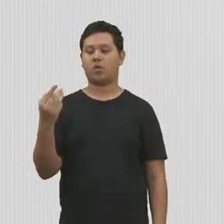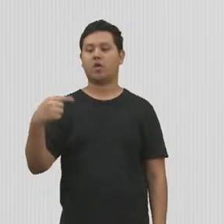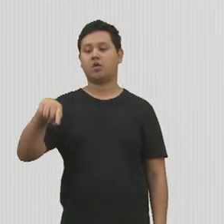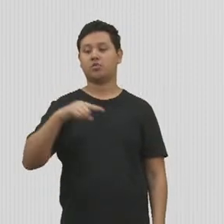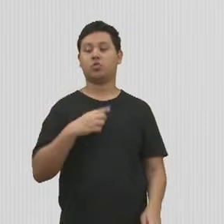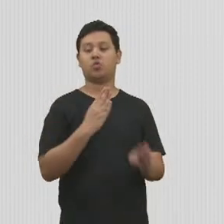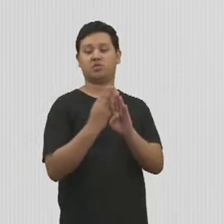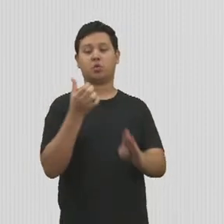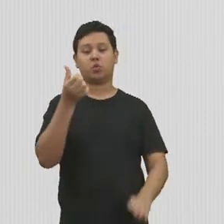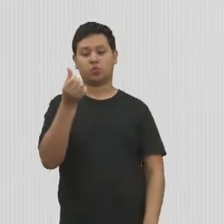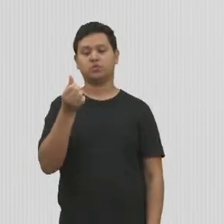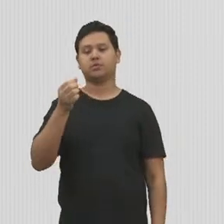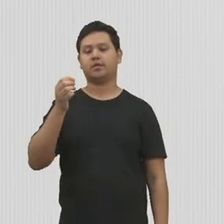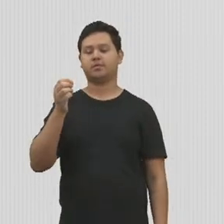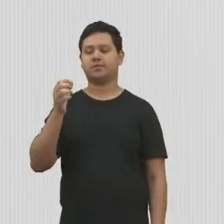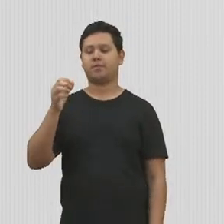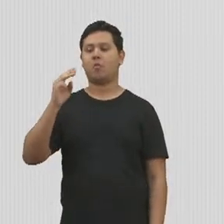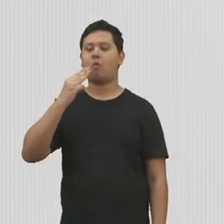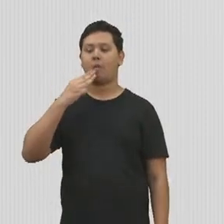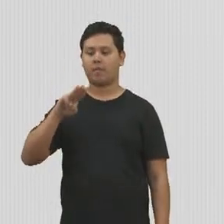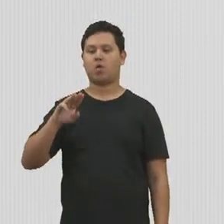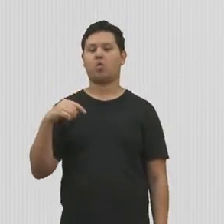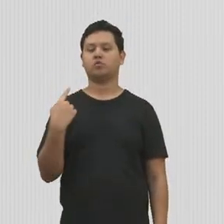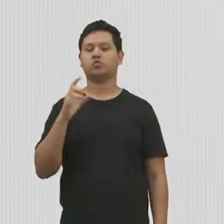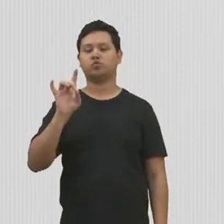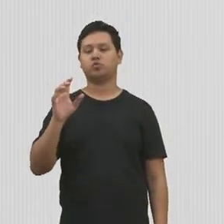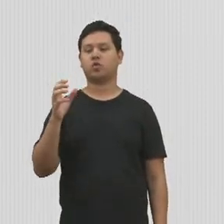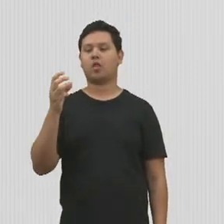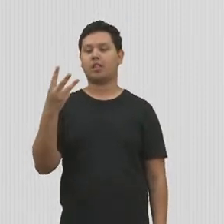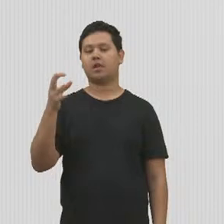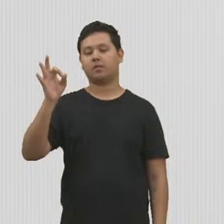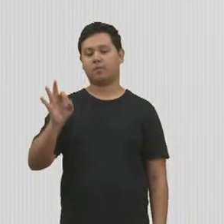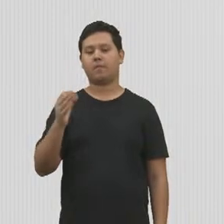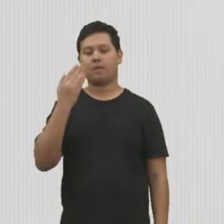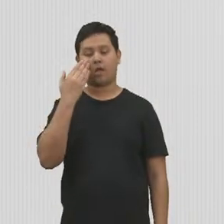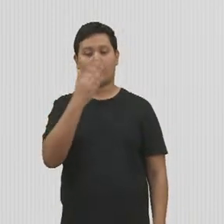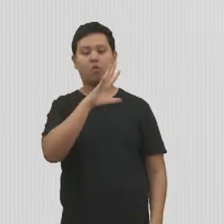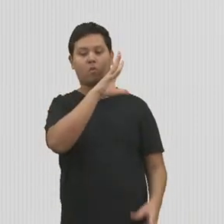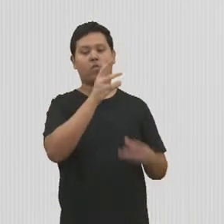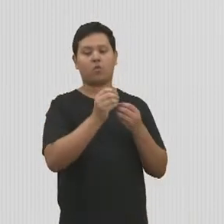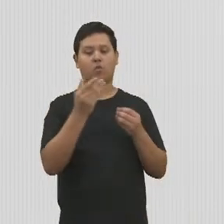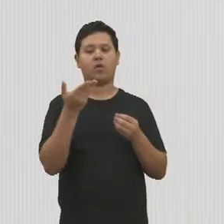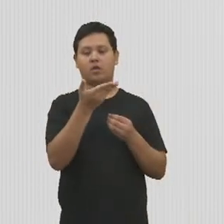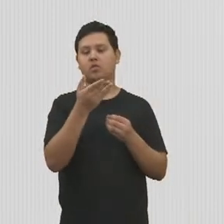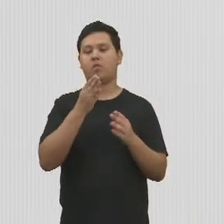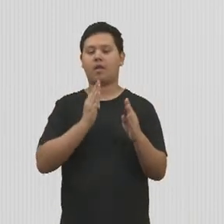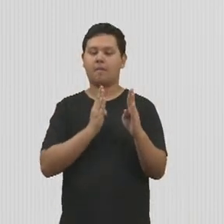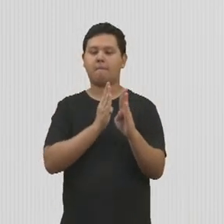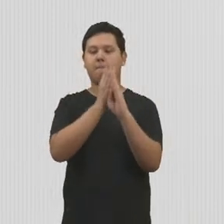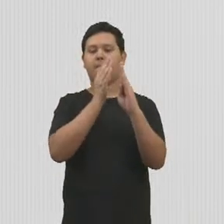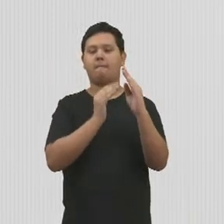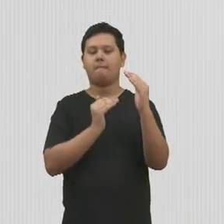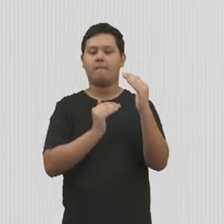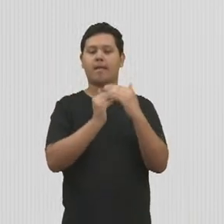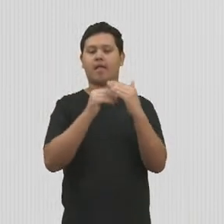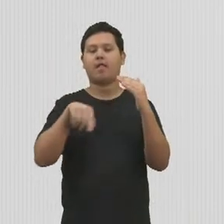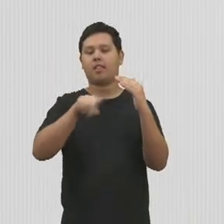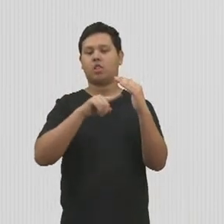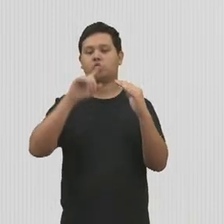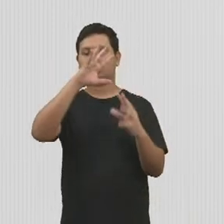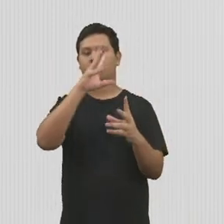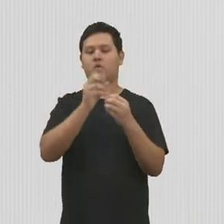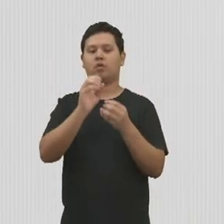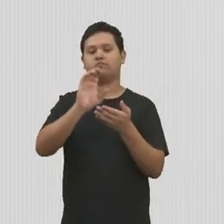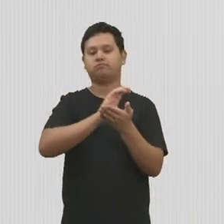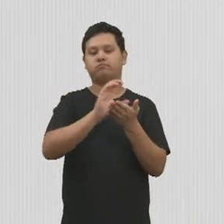6, 3%. Aqui a gente tem um resumo disso, né, do que estava previsto da meta anual de todas essas